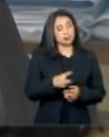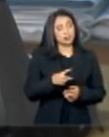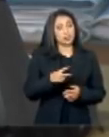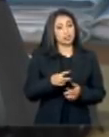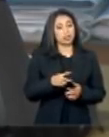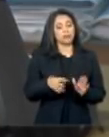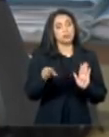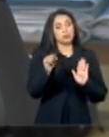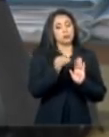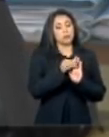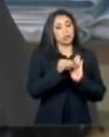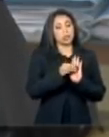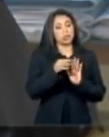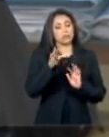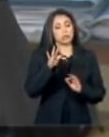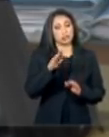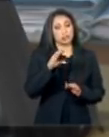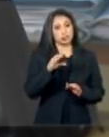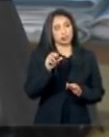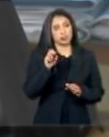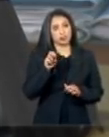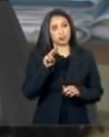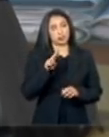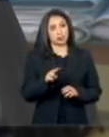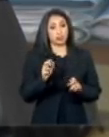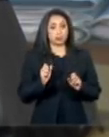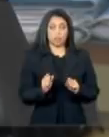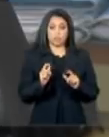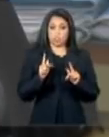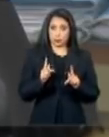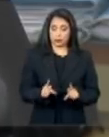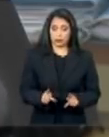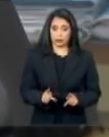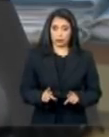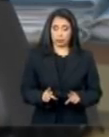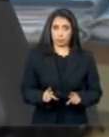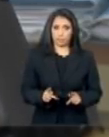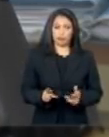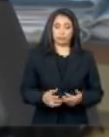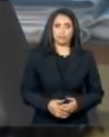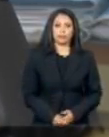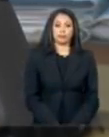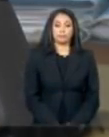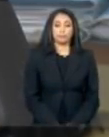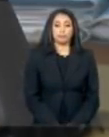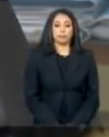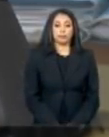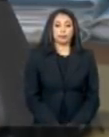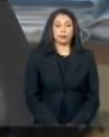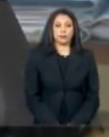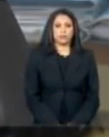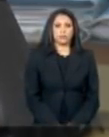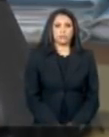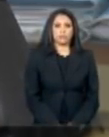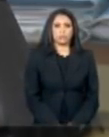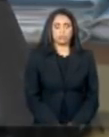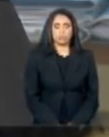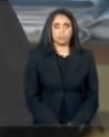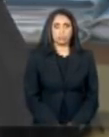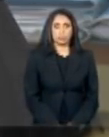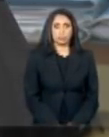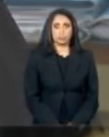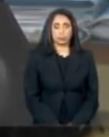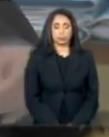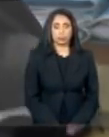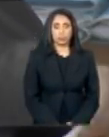qual analisada e julgada legalidade da aposentadoria uma vez que é a partir desse momento que a aposentação passa a ser